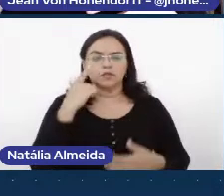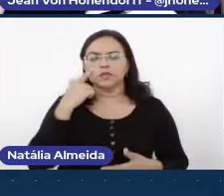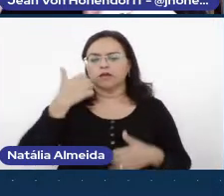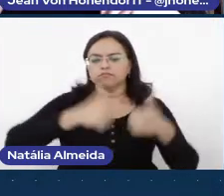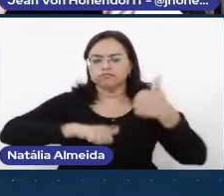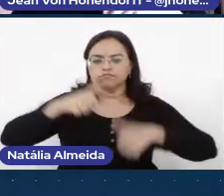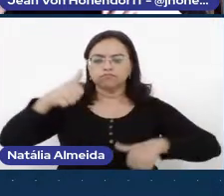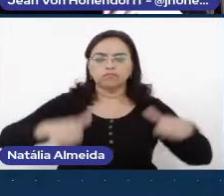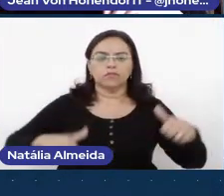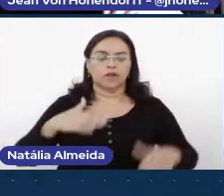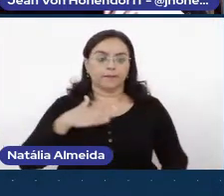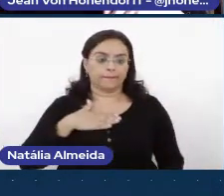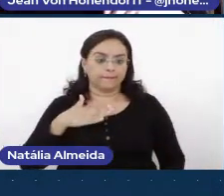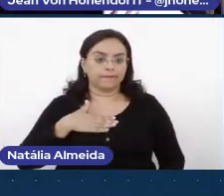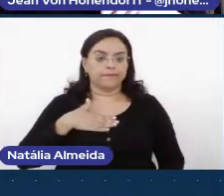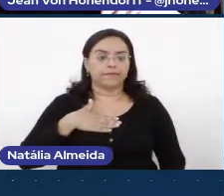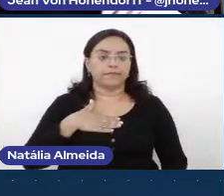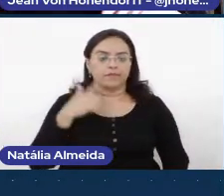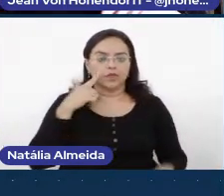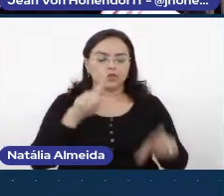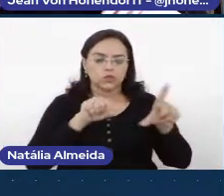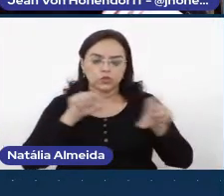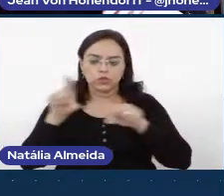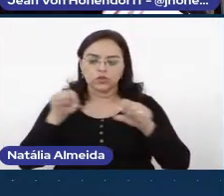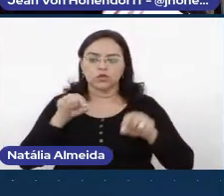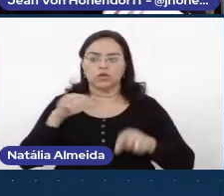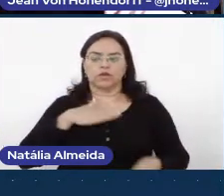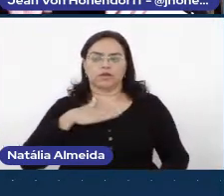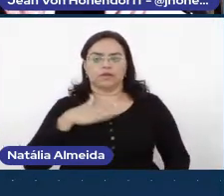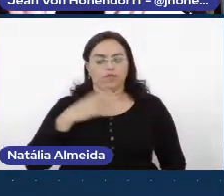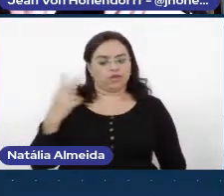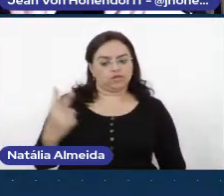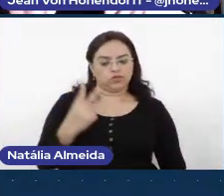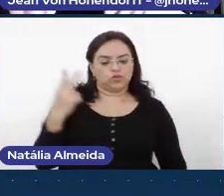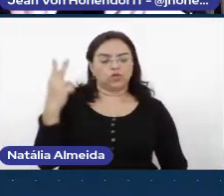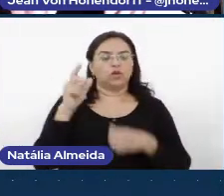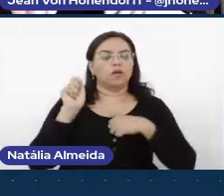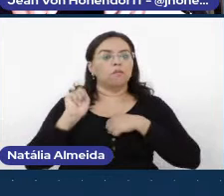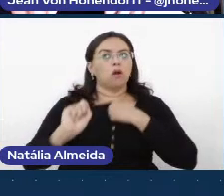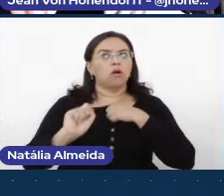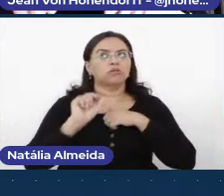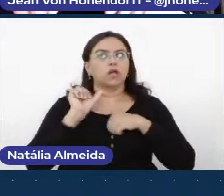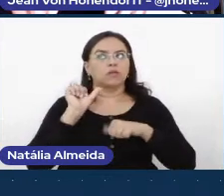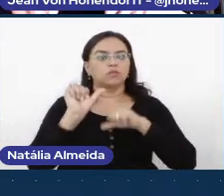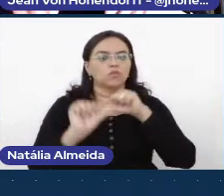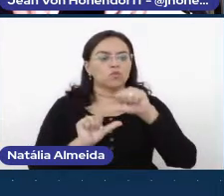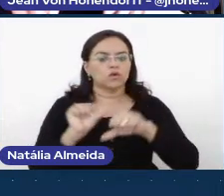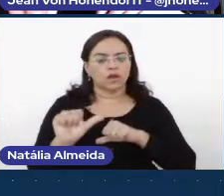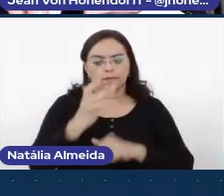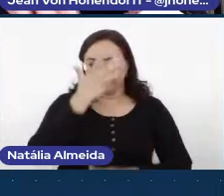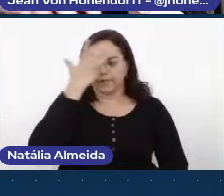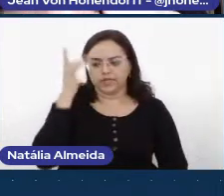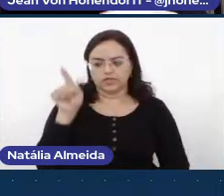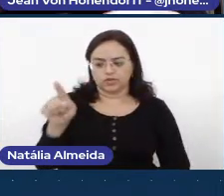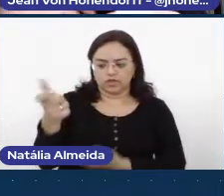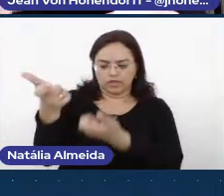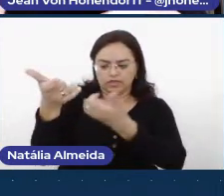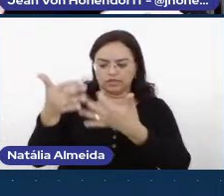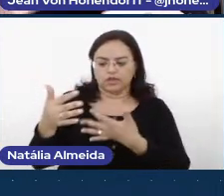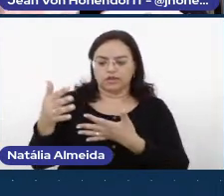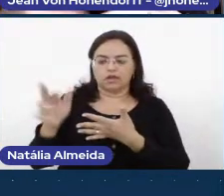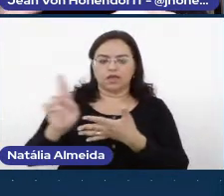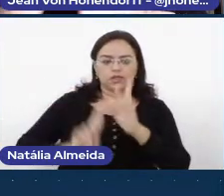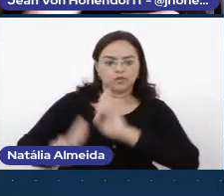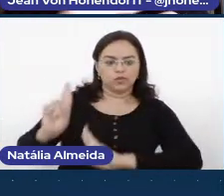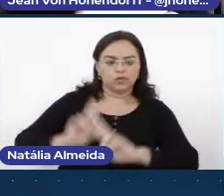talvez, os meus posicionamentos, os meus valores, podem estar distorcendo aquilo que a pessoa pesquisada falou. Então, a gente tem que